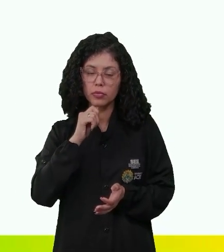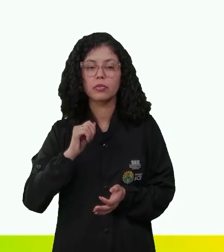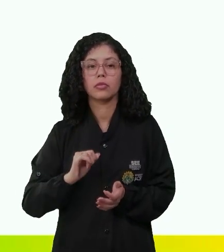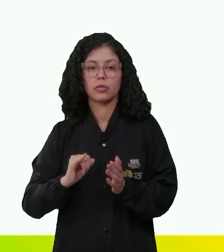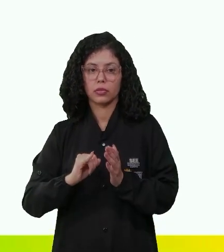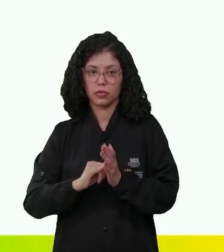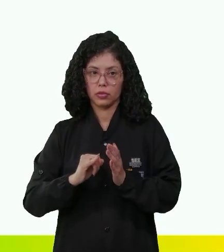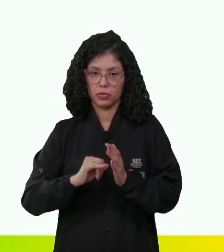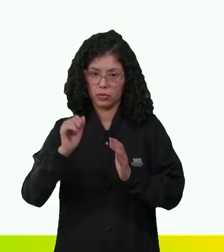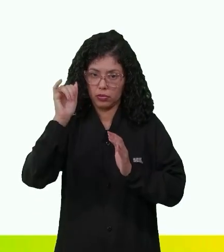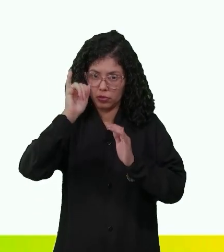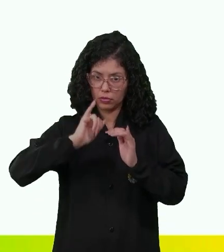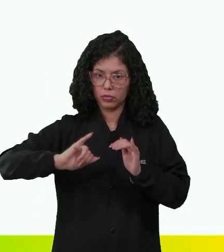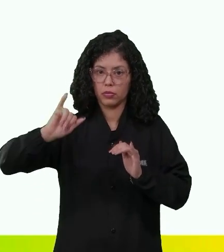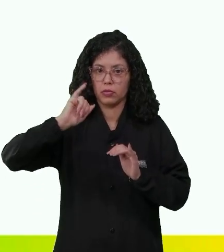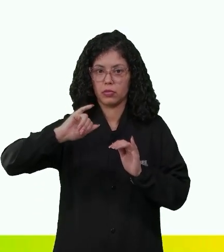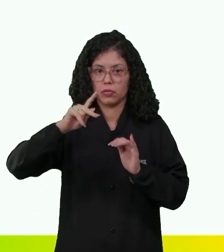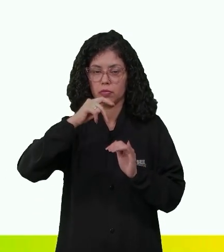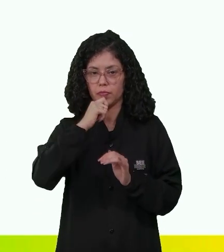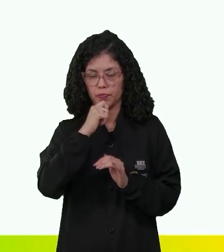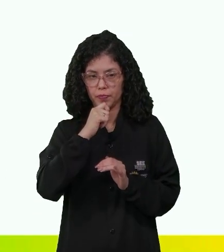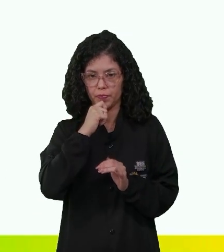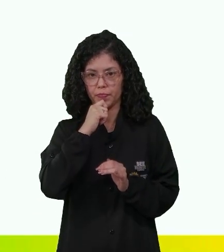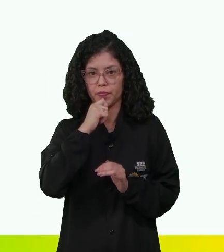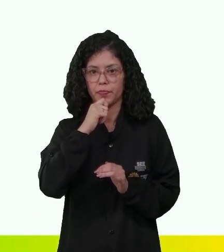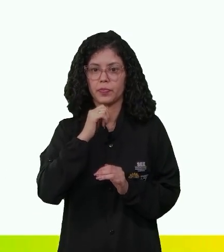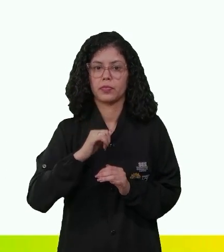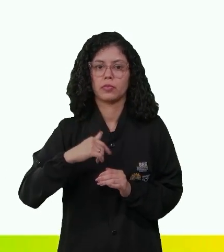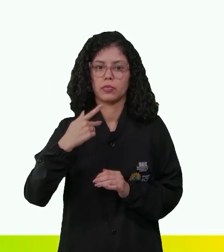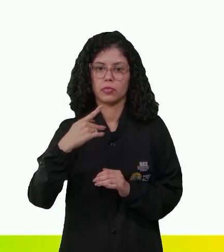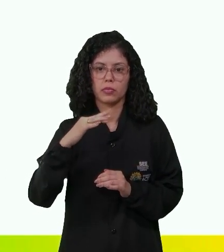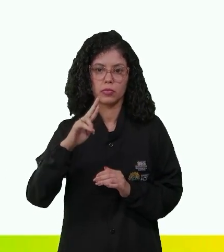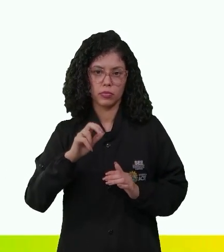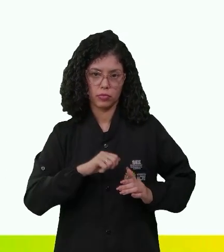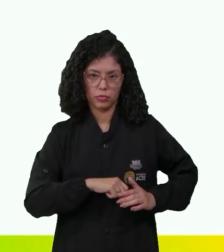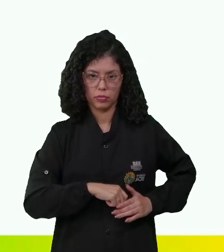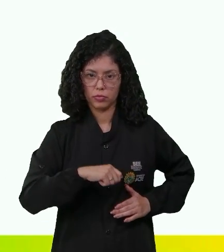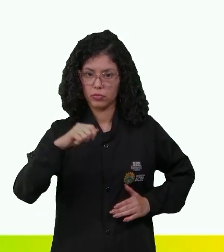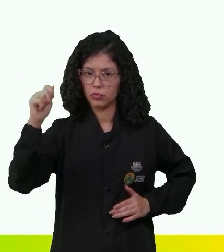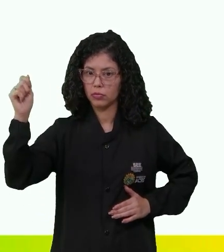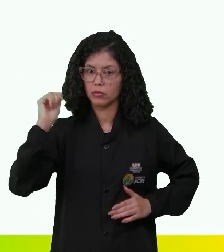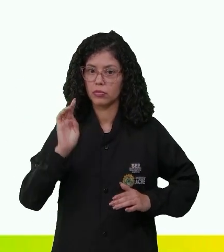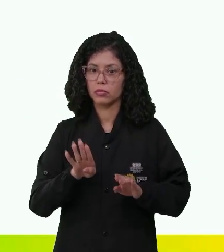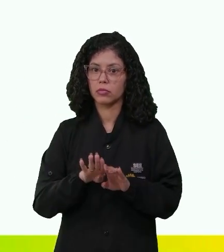889, a proclamação da República. A unidade territorial e